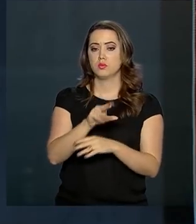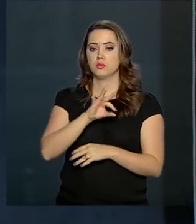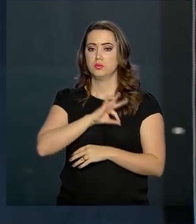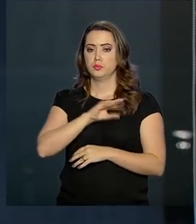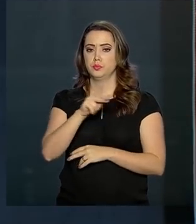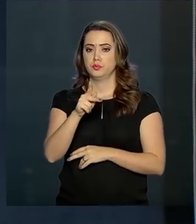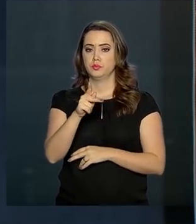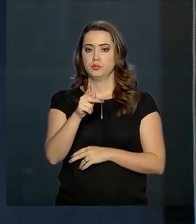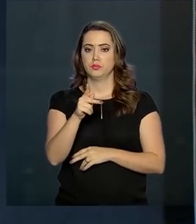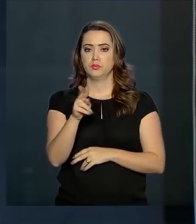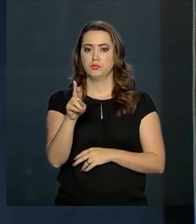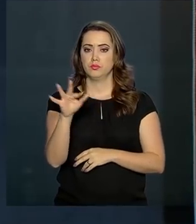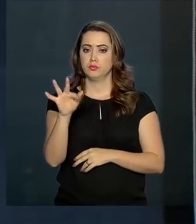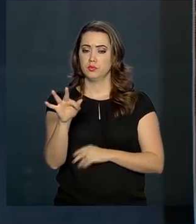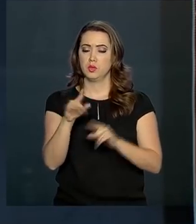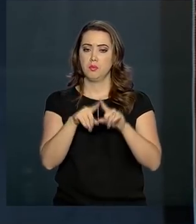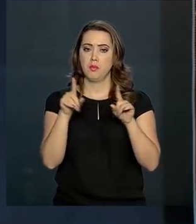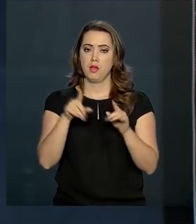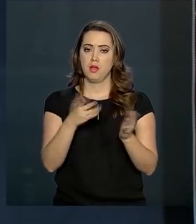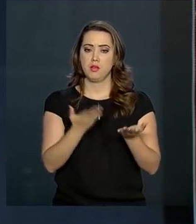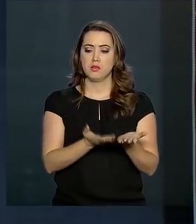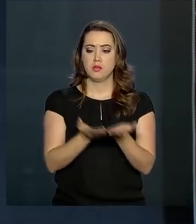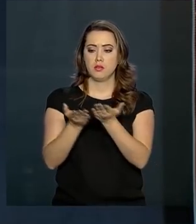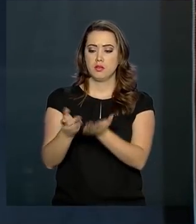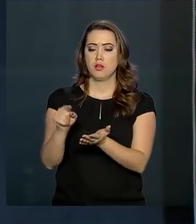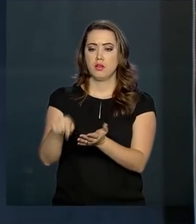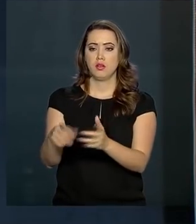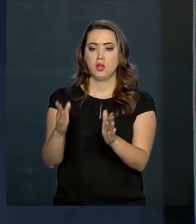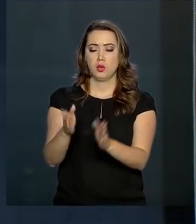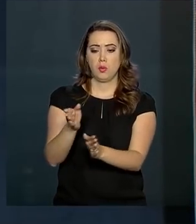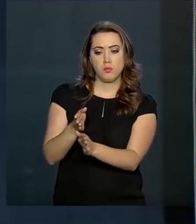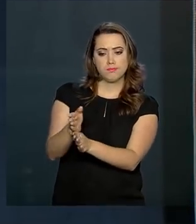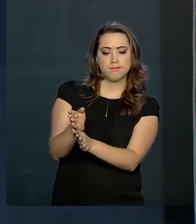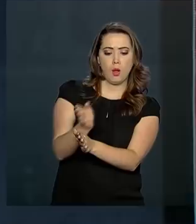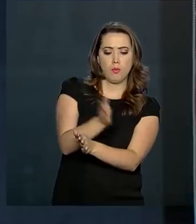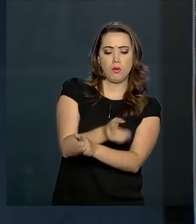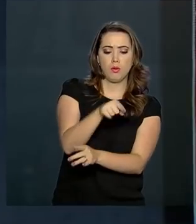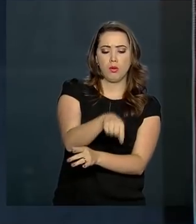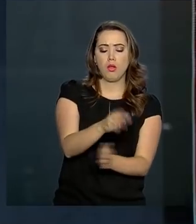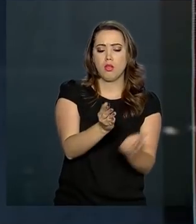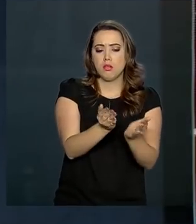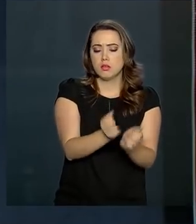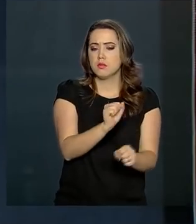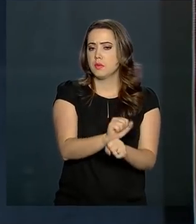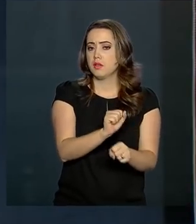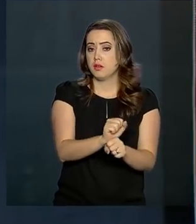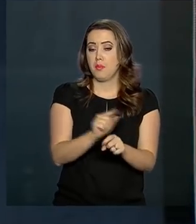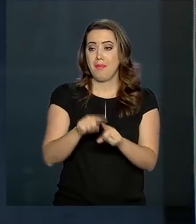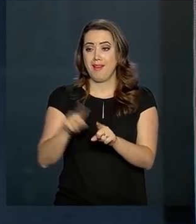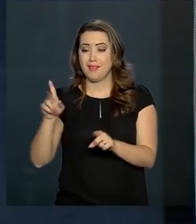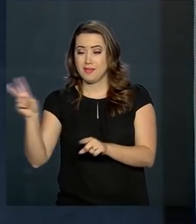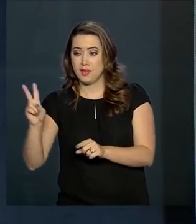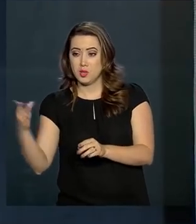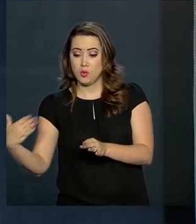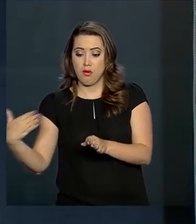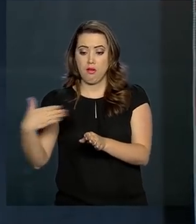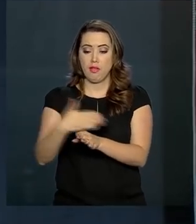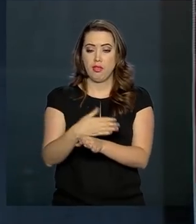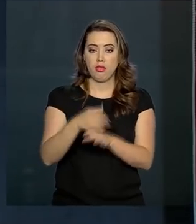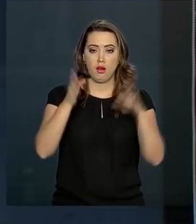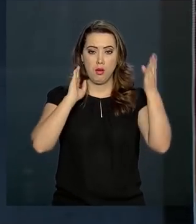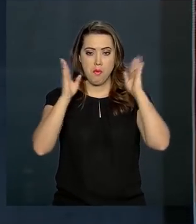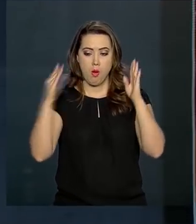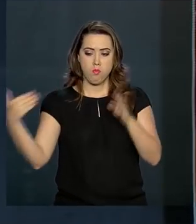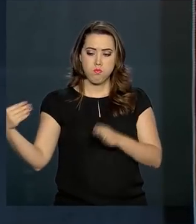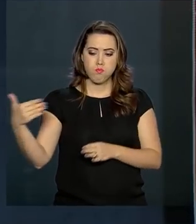Rodoviária Federal, mas que o recolhimento dos produtos deve ser feito por caminhões venezuelanos. O